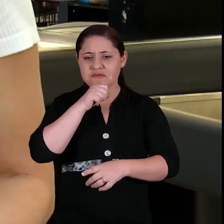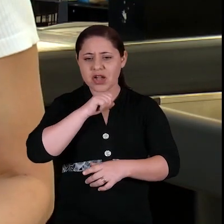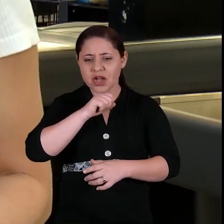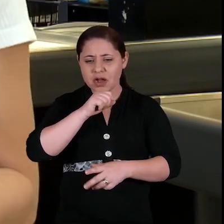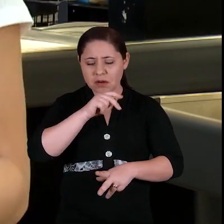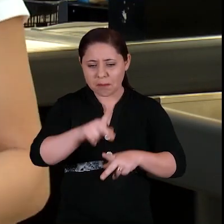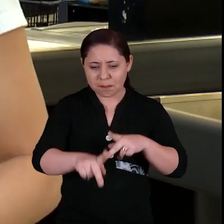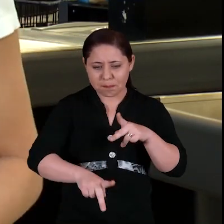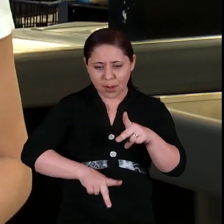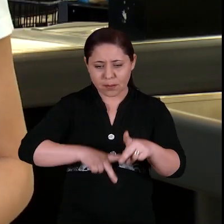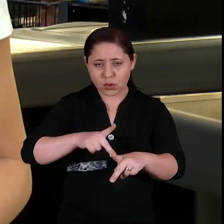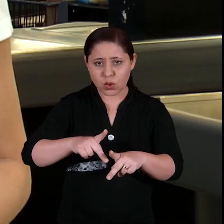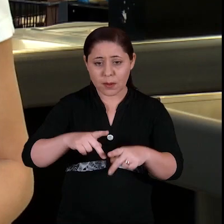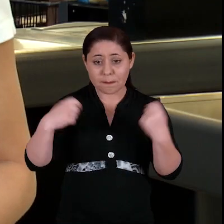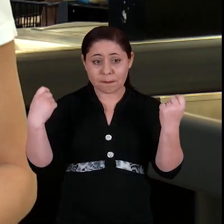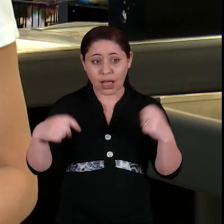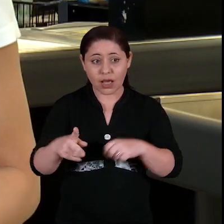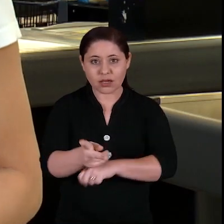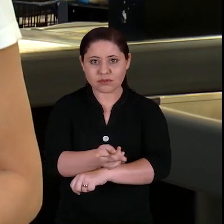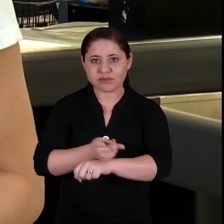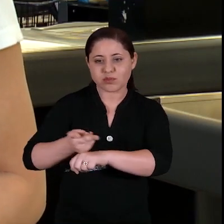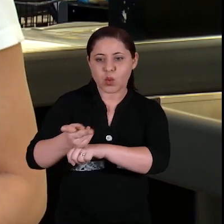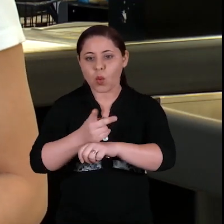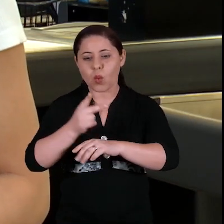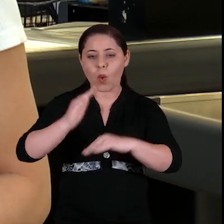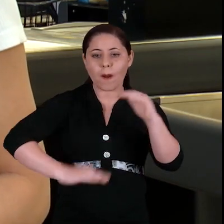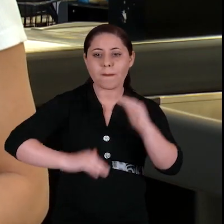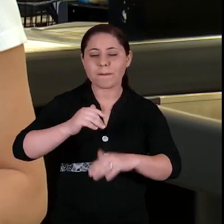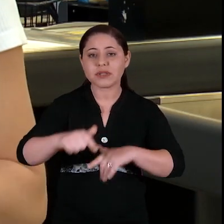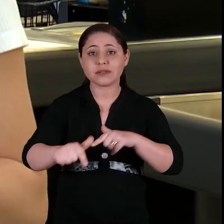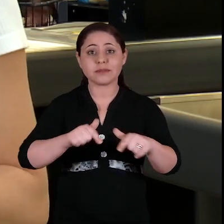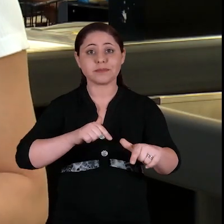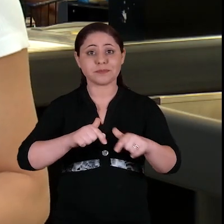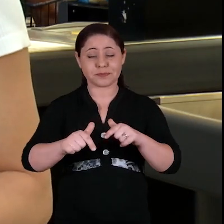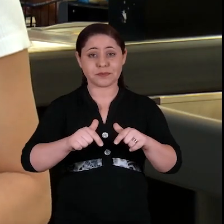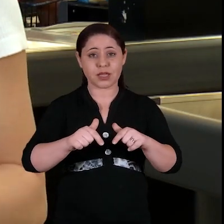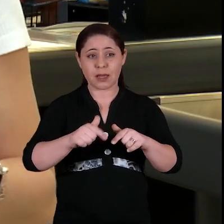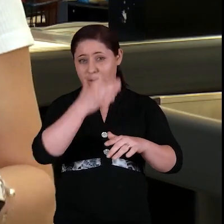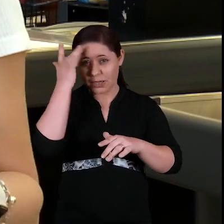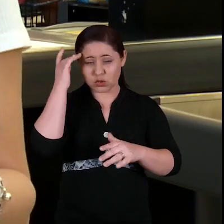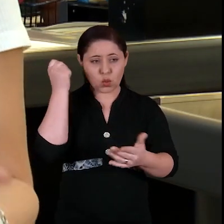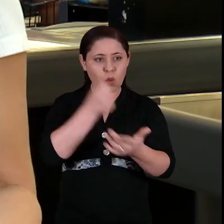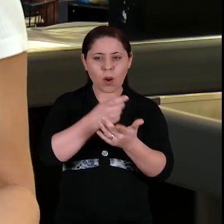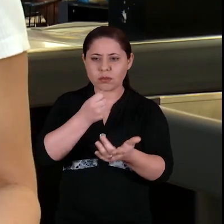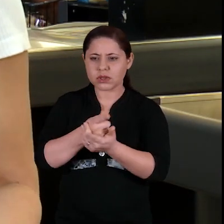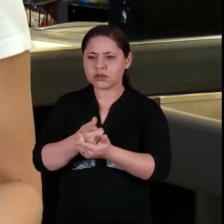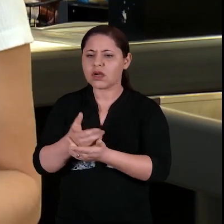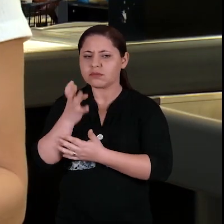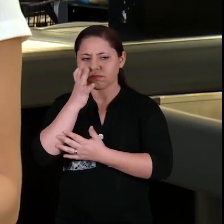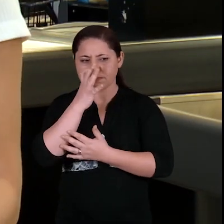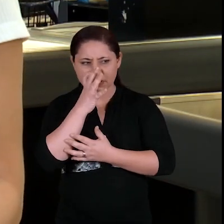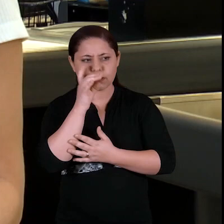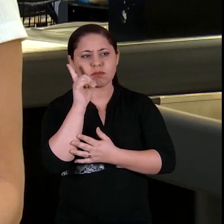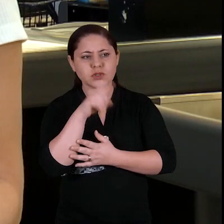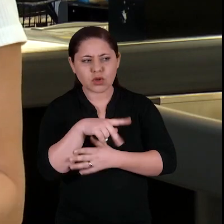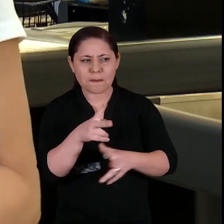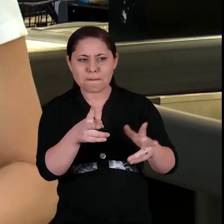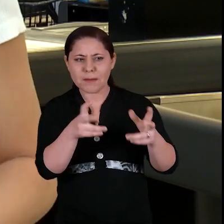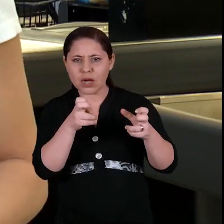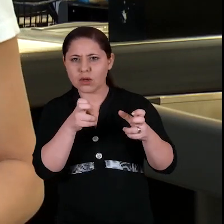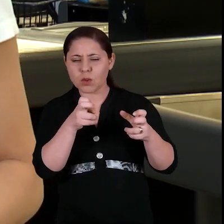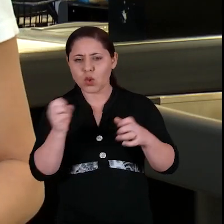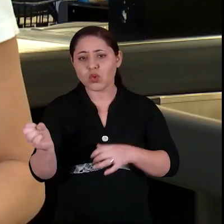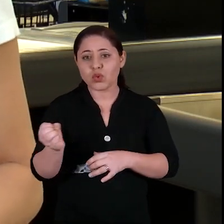são pessoas em busca de uma oportunidade no mercado de trabalho. E os consumidores já devem ter notado esse novo perfil